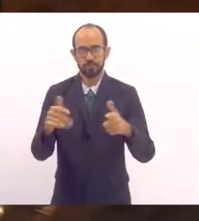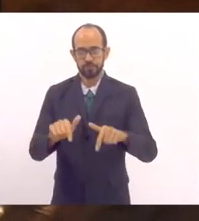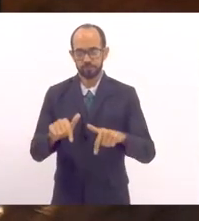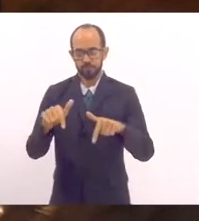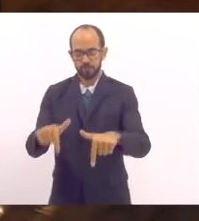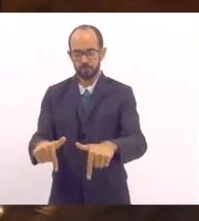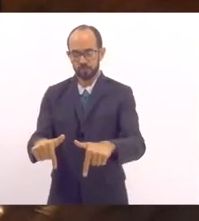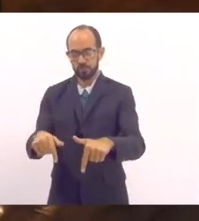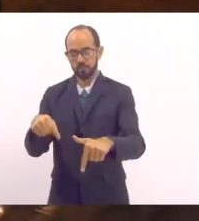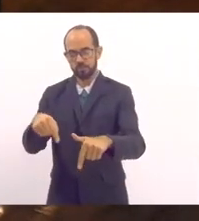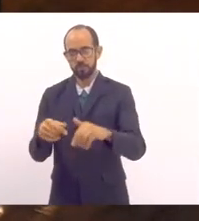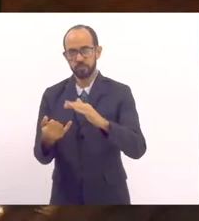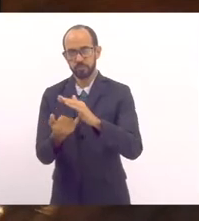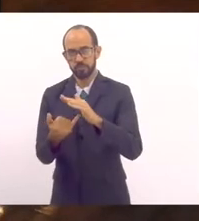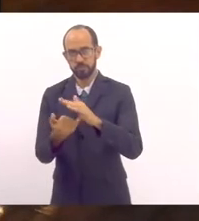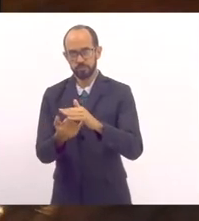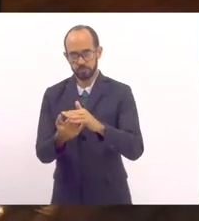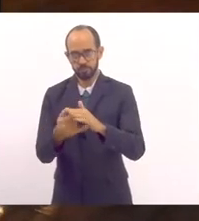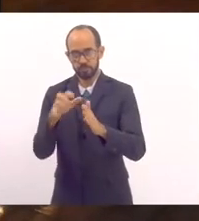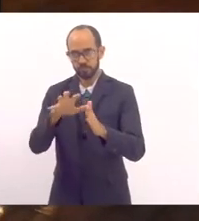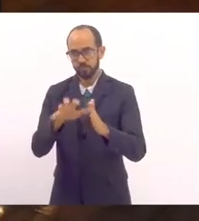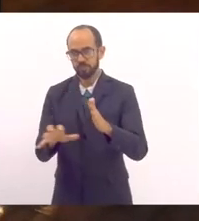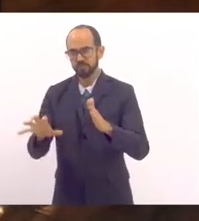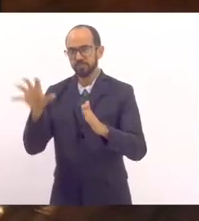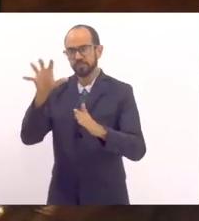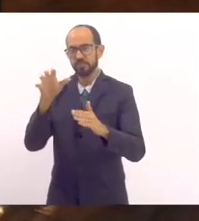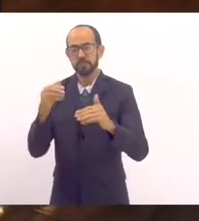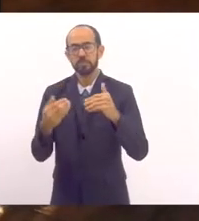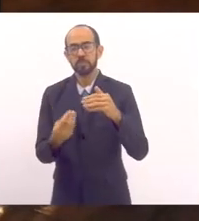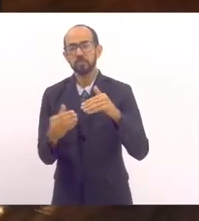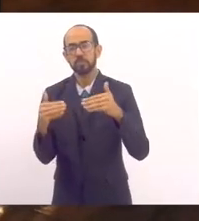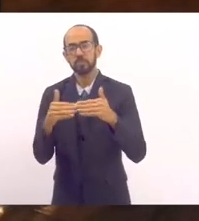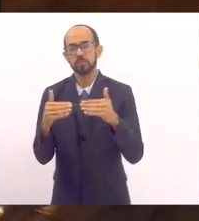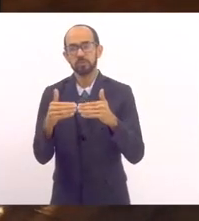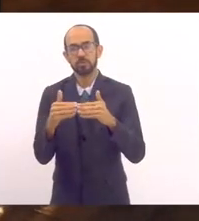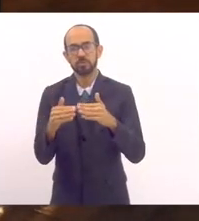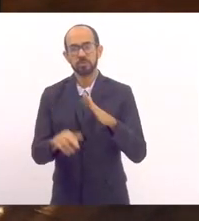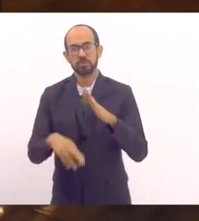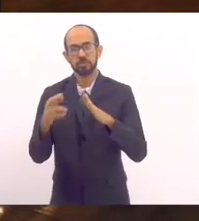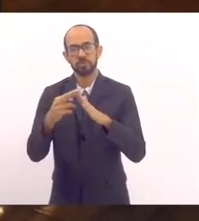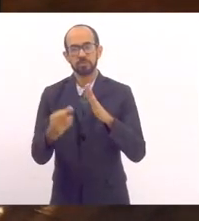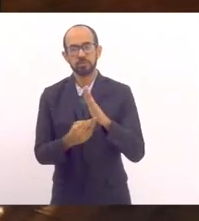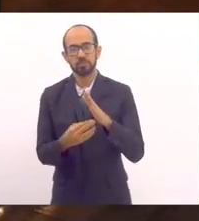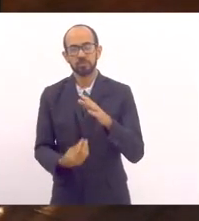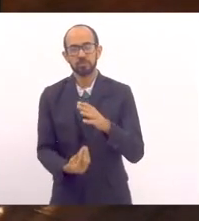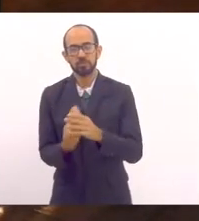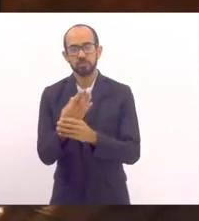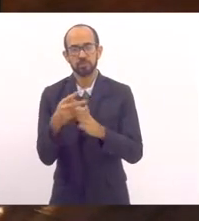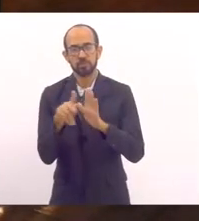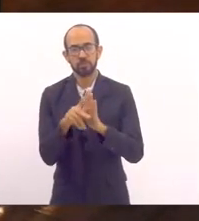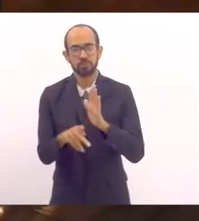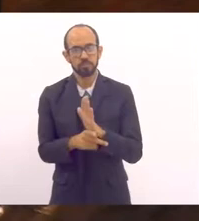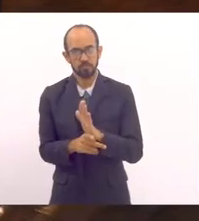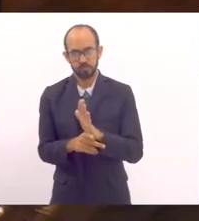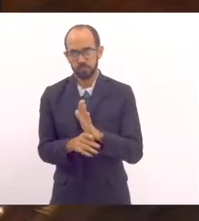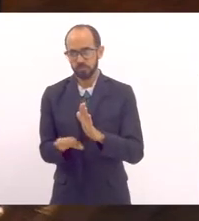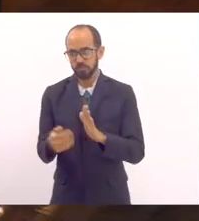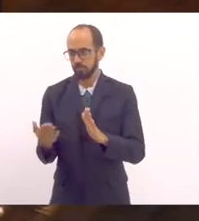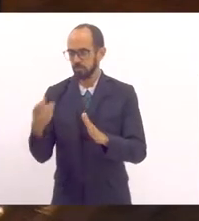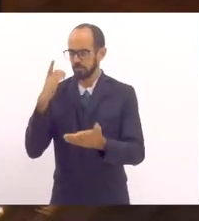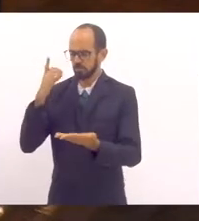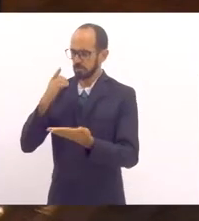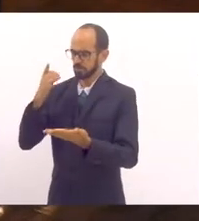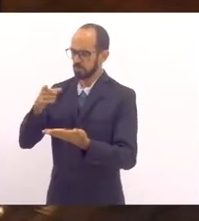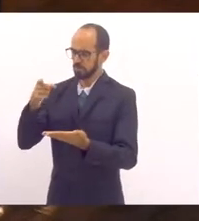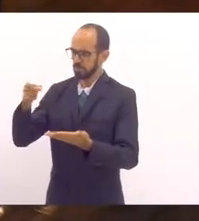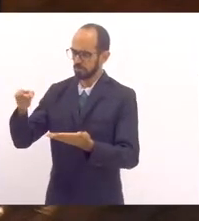de governança regional conforme critérios a serem definidos por portaria. Deputada, se a senhora olhar com carinho a